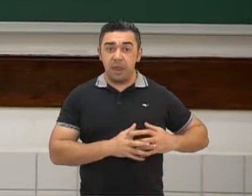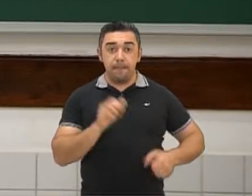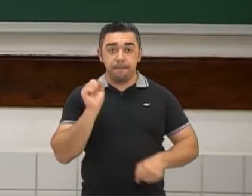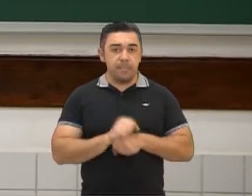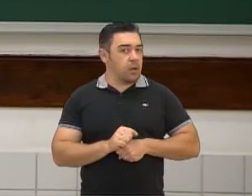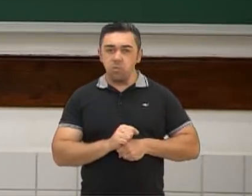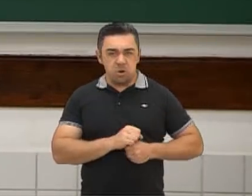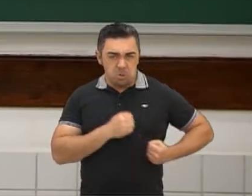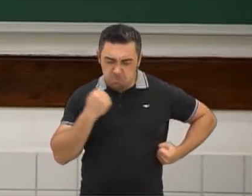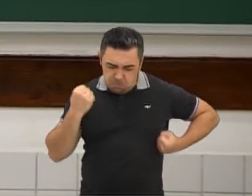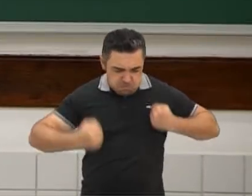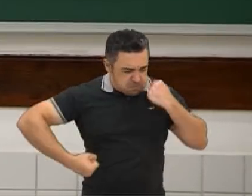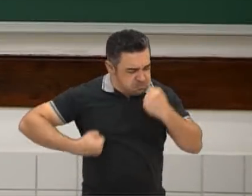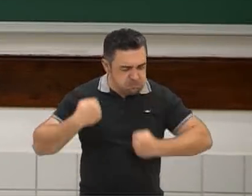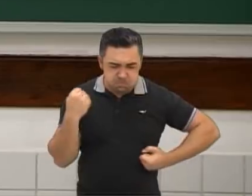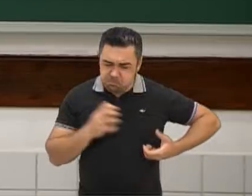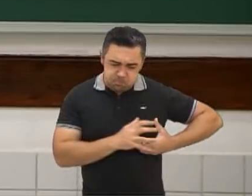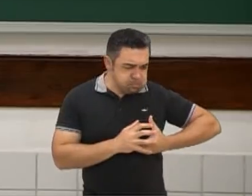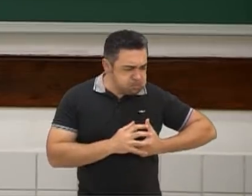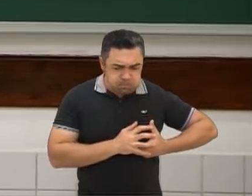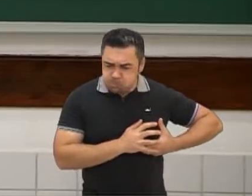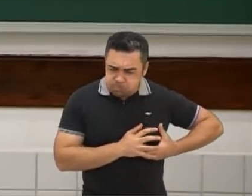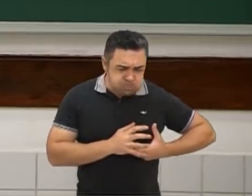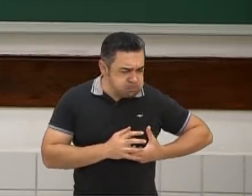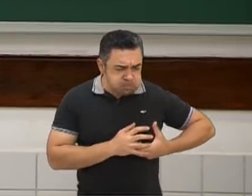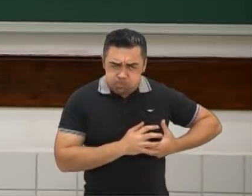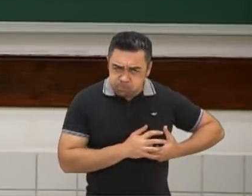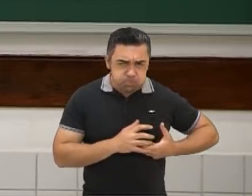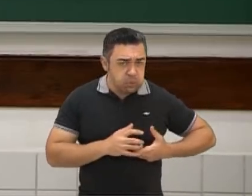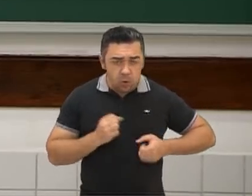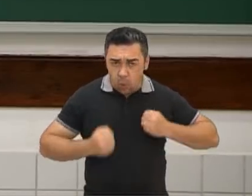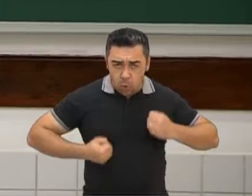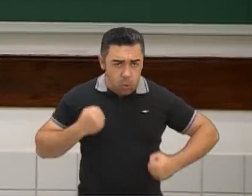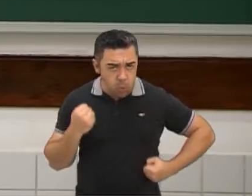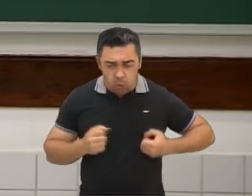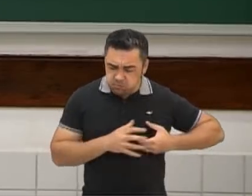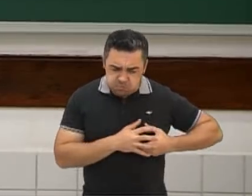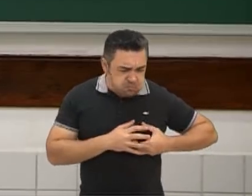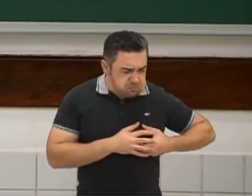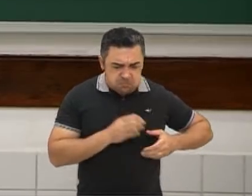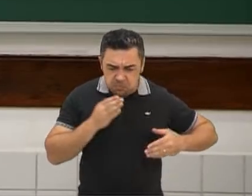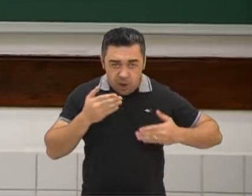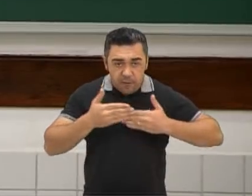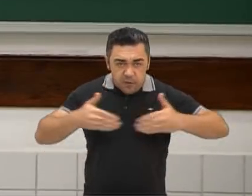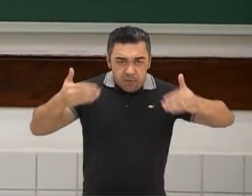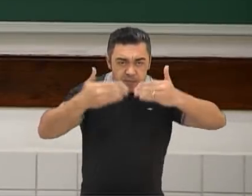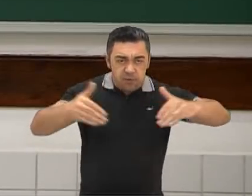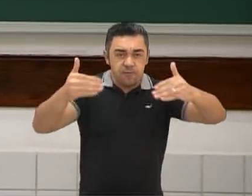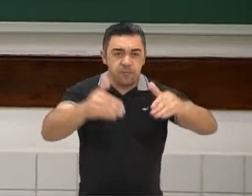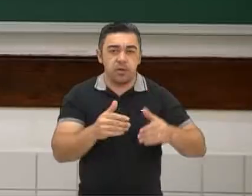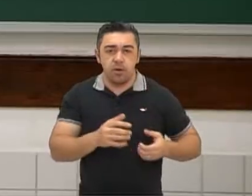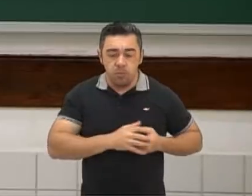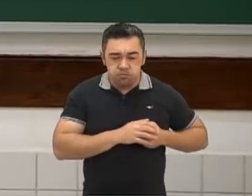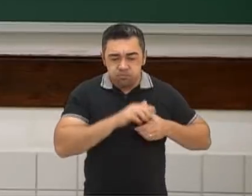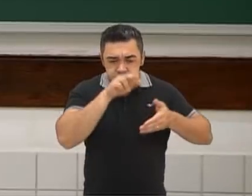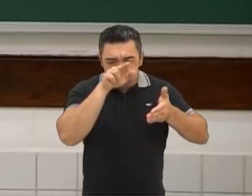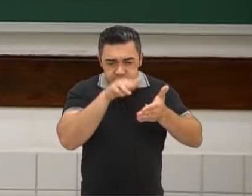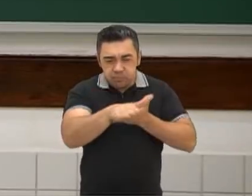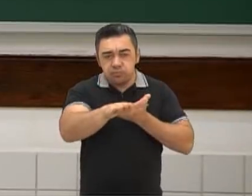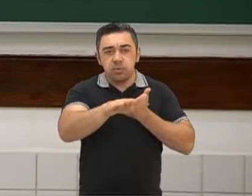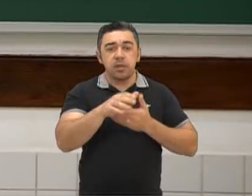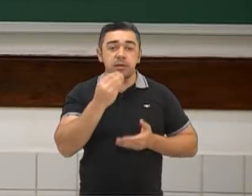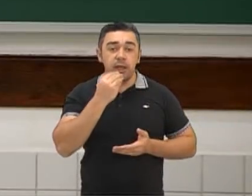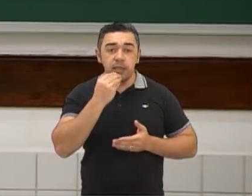parar, ele agarrou a bola e saiu correndo em direção à linha de fundo do adversário, tá? E os outros